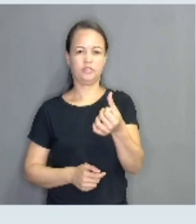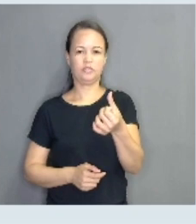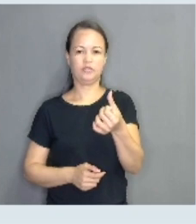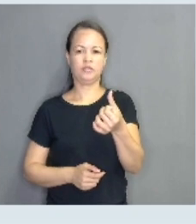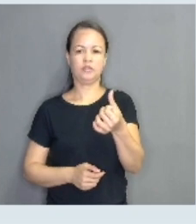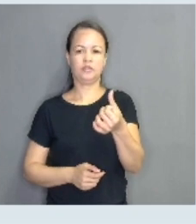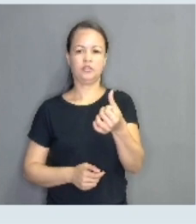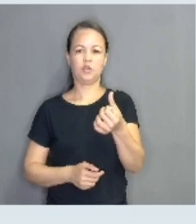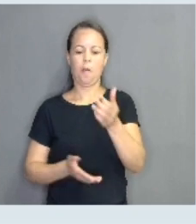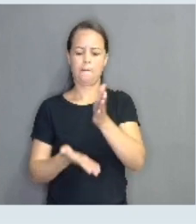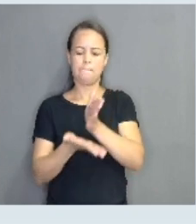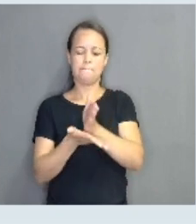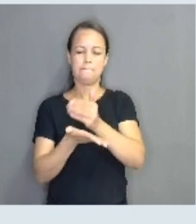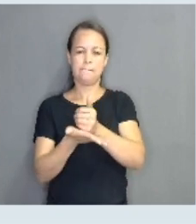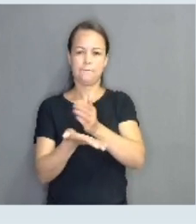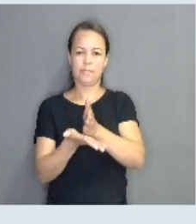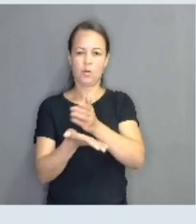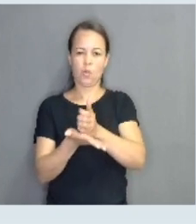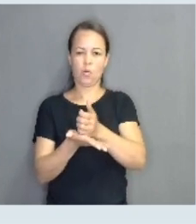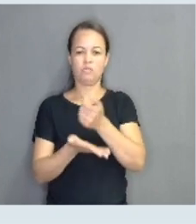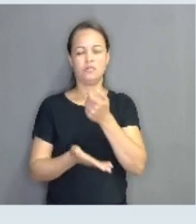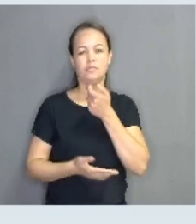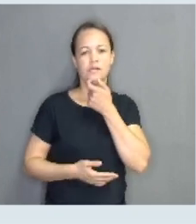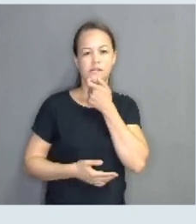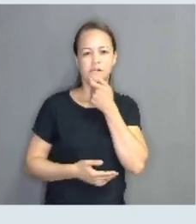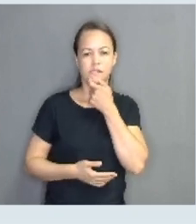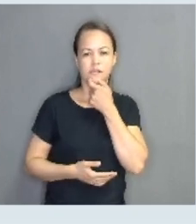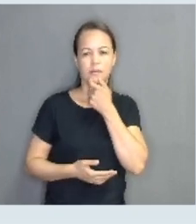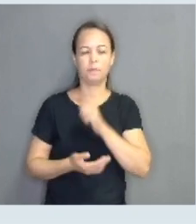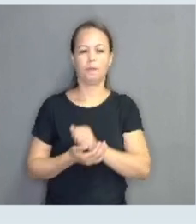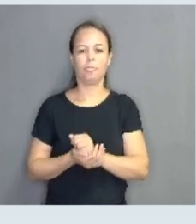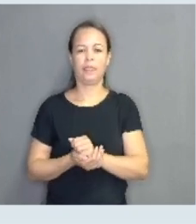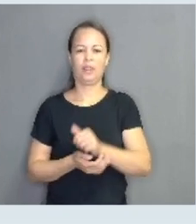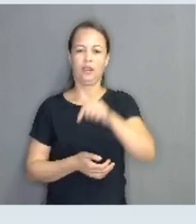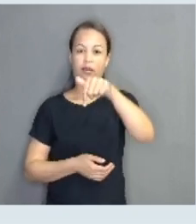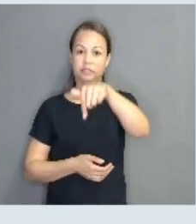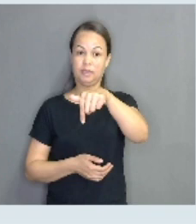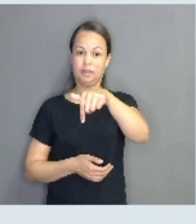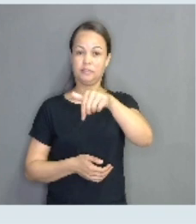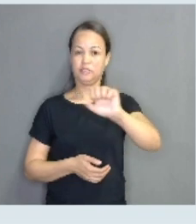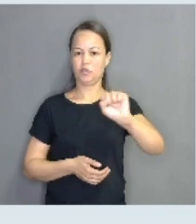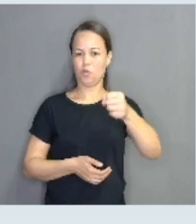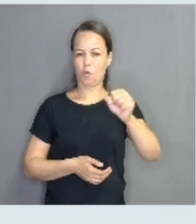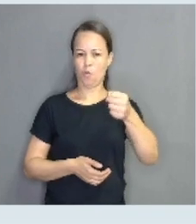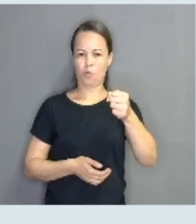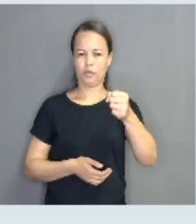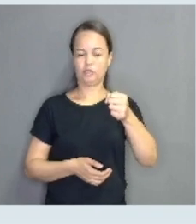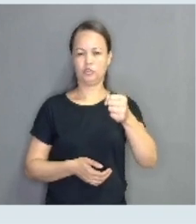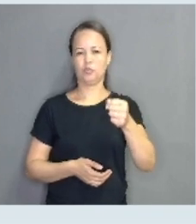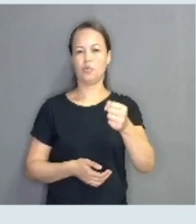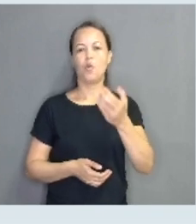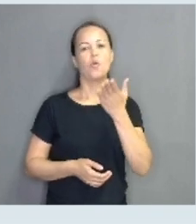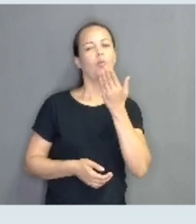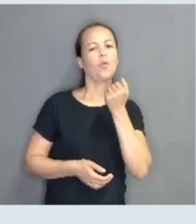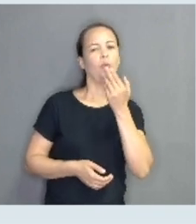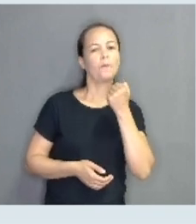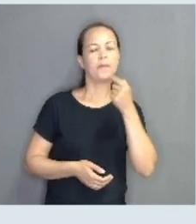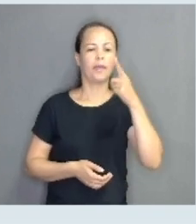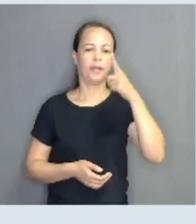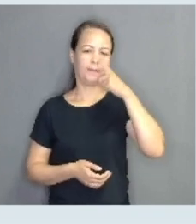6, bolo inglês. 7, 8,